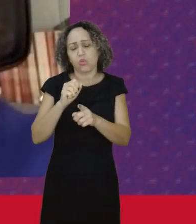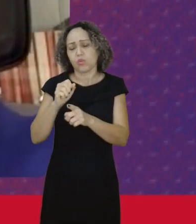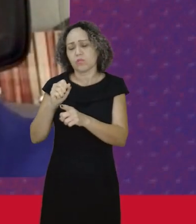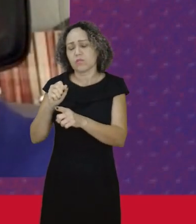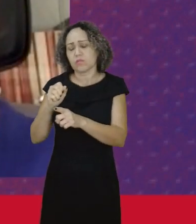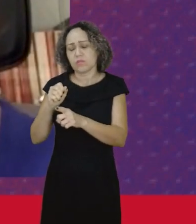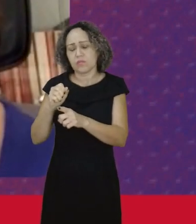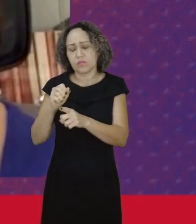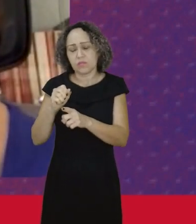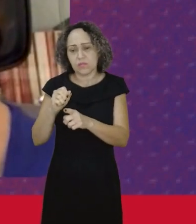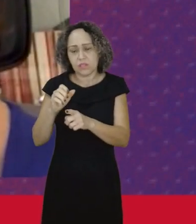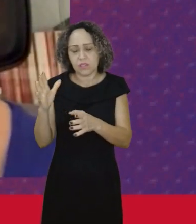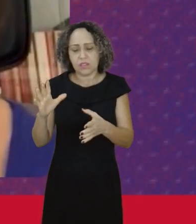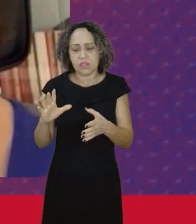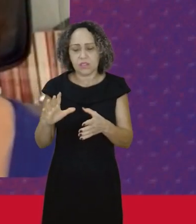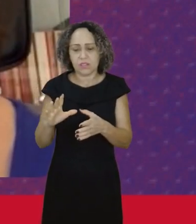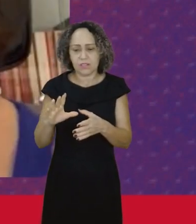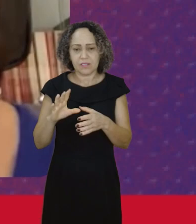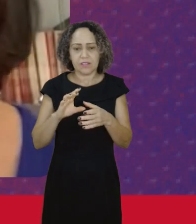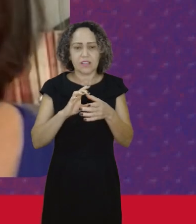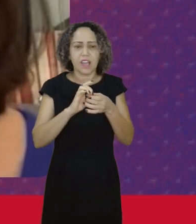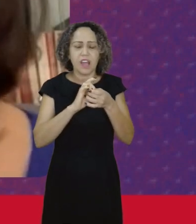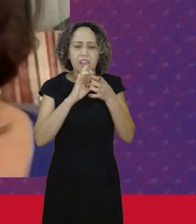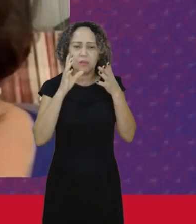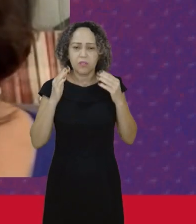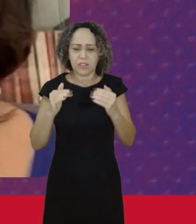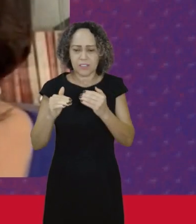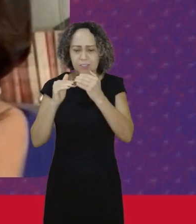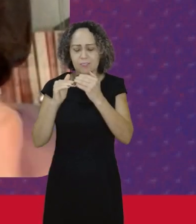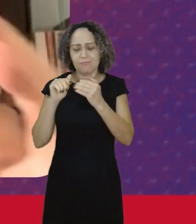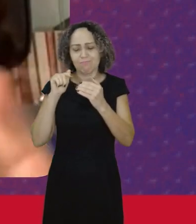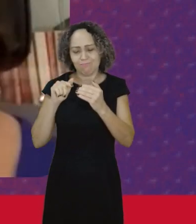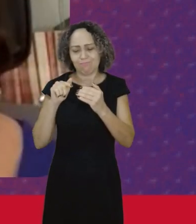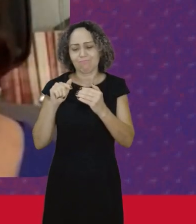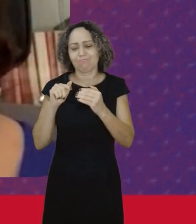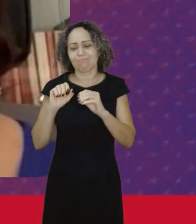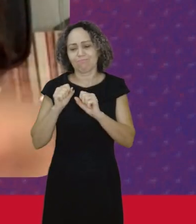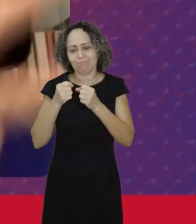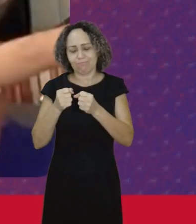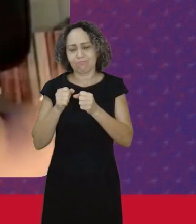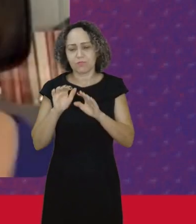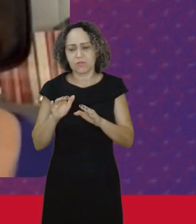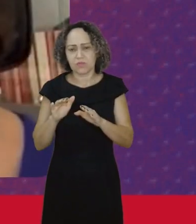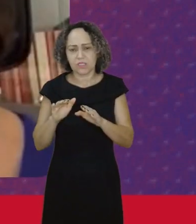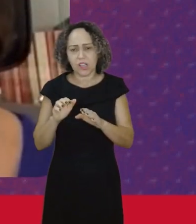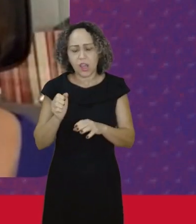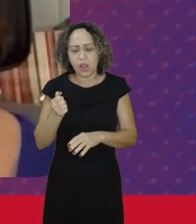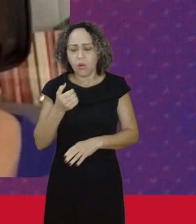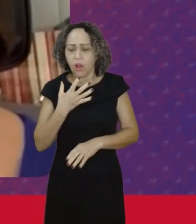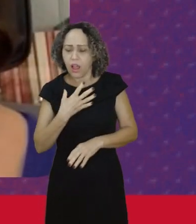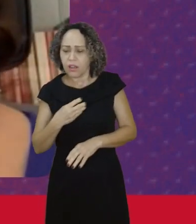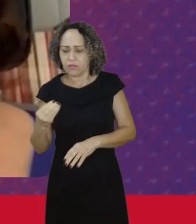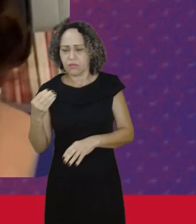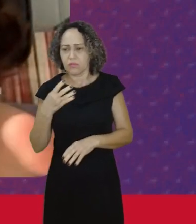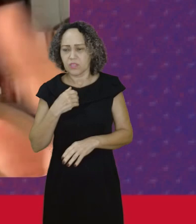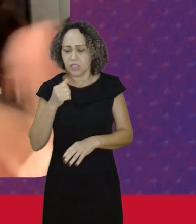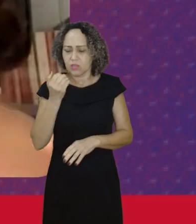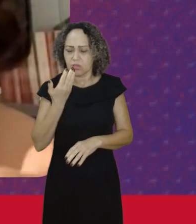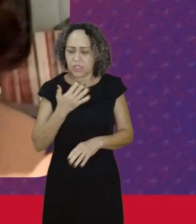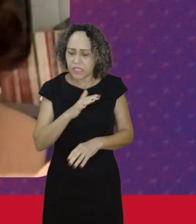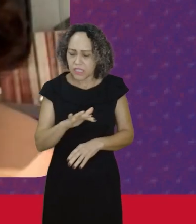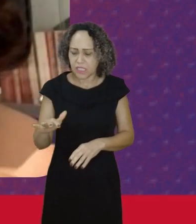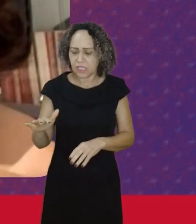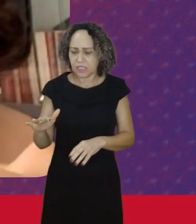identificados com o comunismo internacional. Inclusive crianças, filhos dos militantes de esquerda da época, que